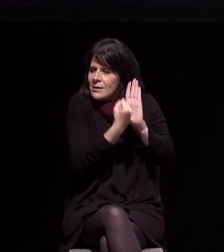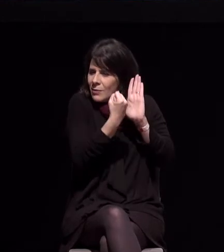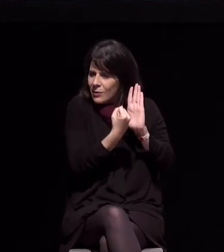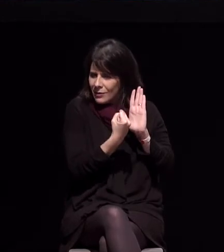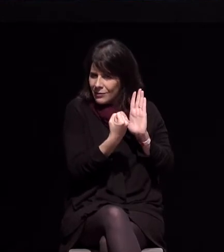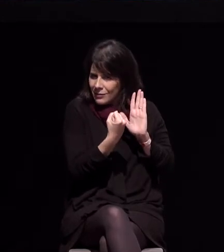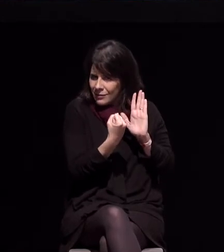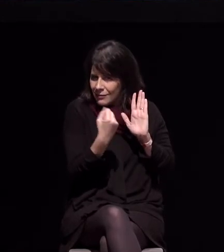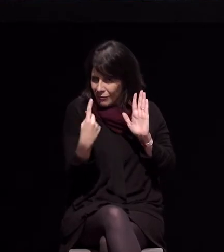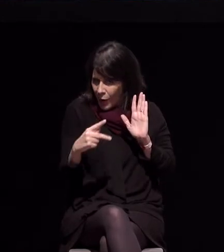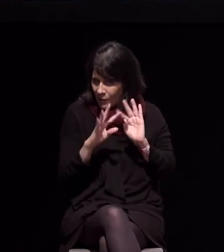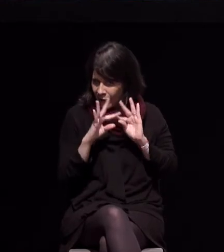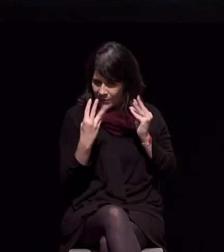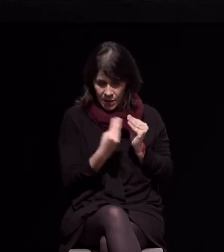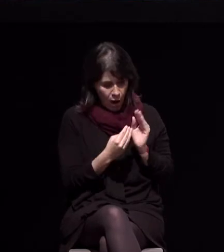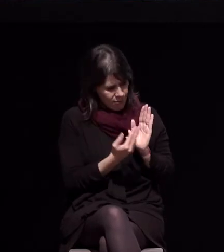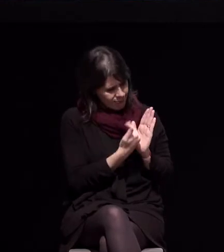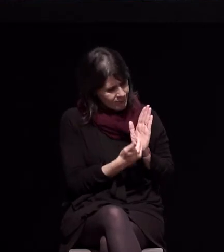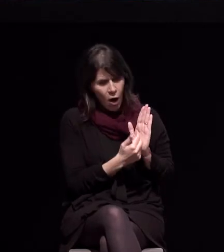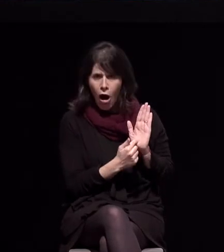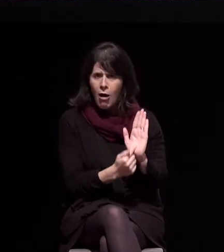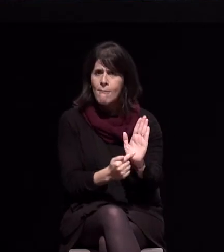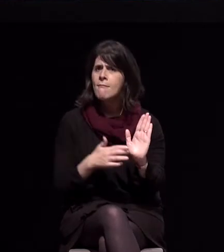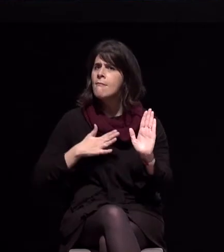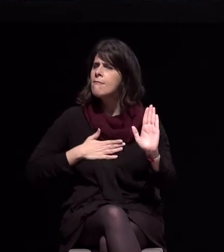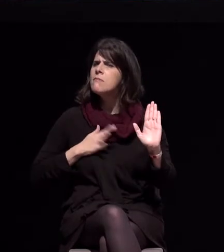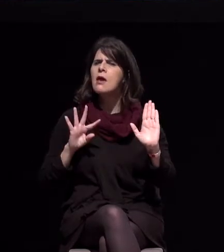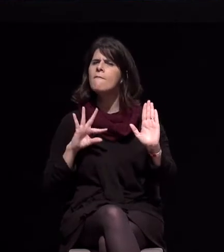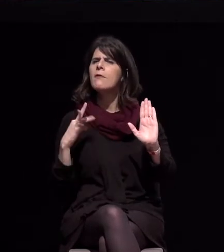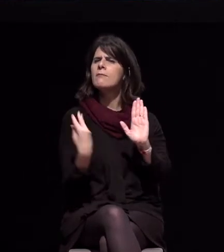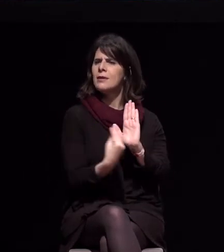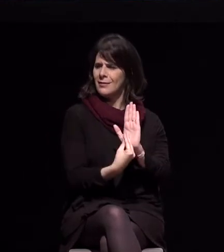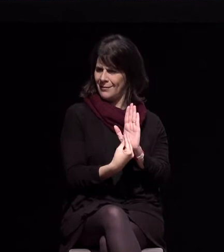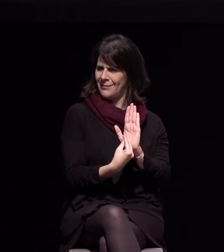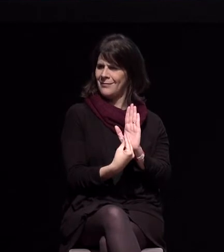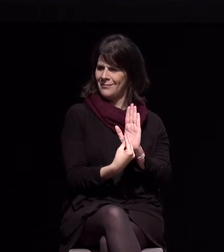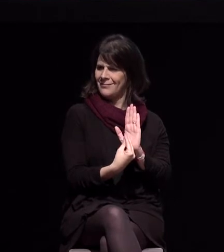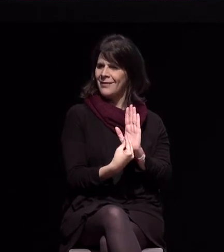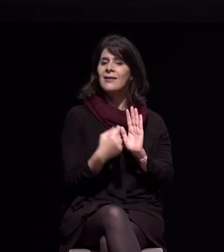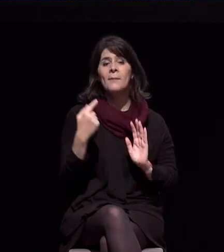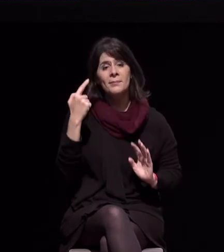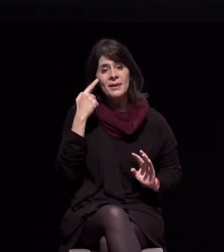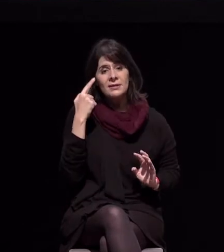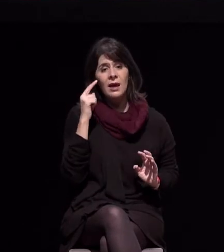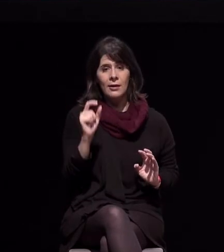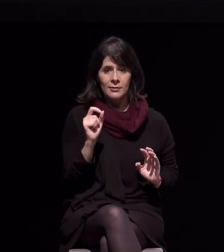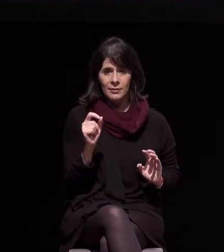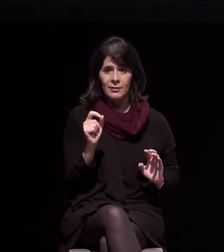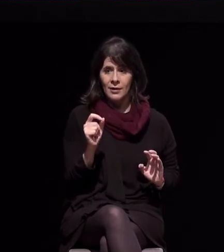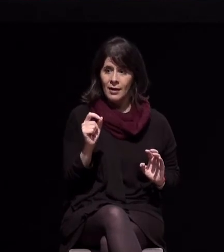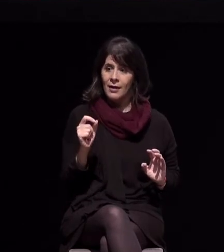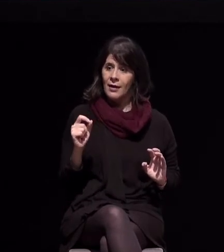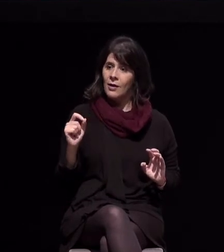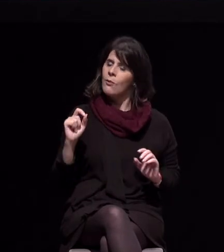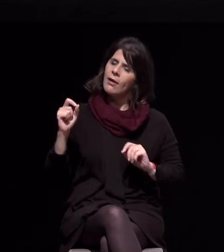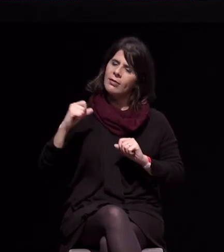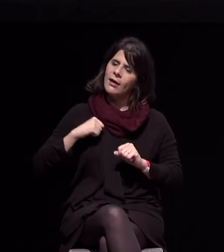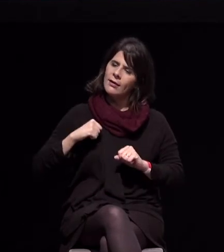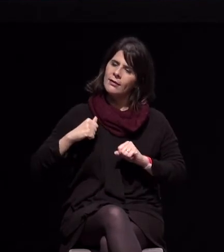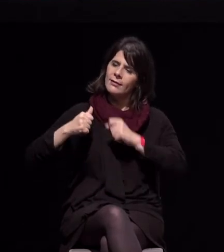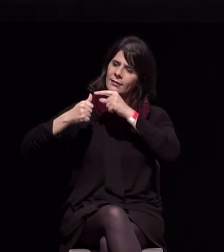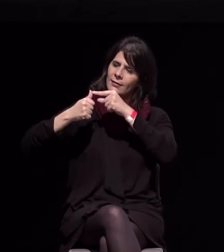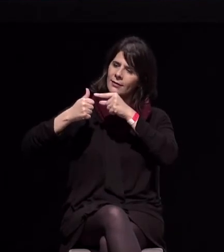transformar essa história do físico ou do hierárquico e tal, trazer para dentro de casa, né?